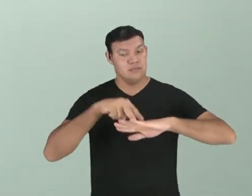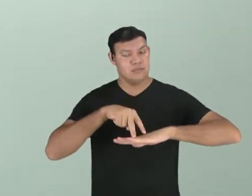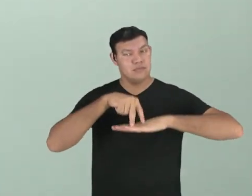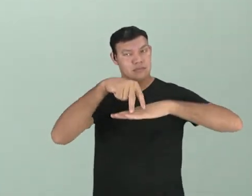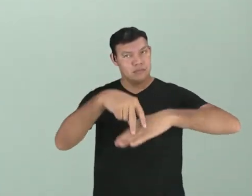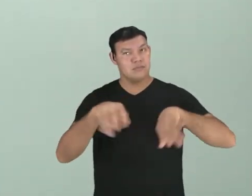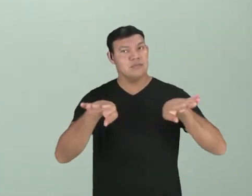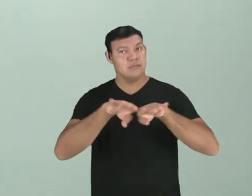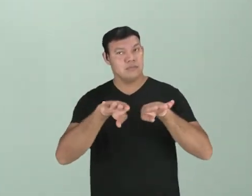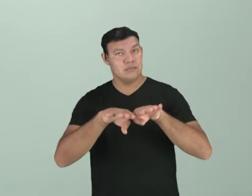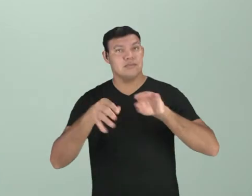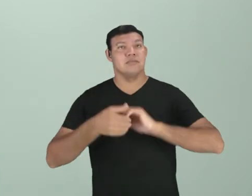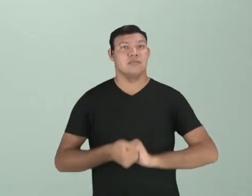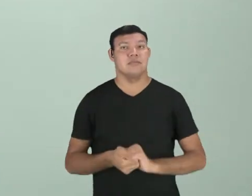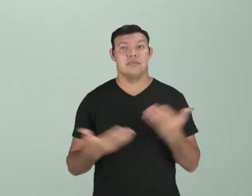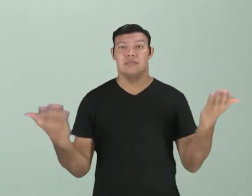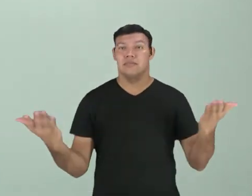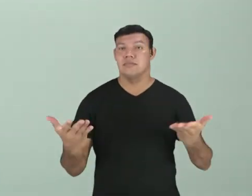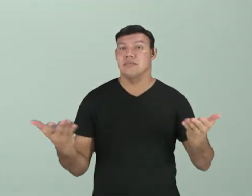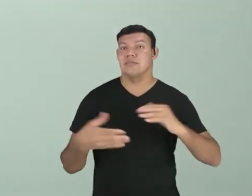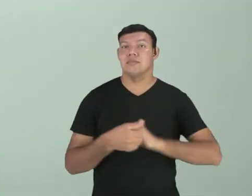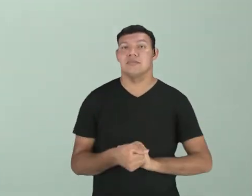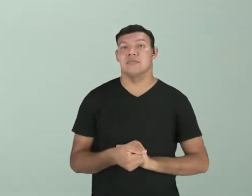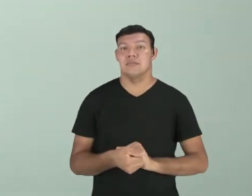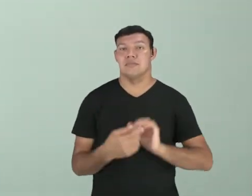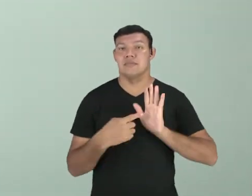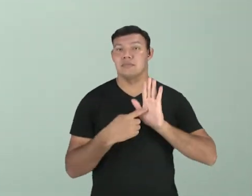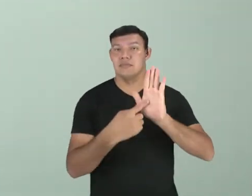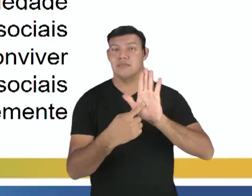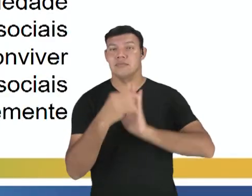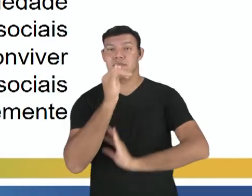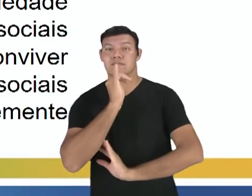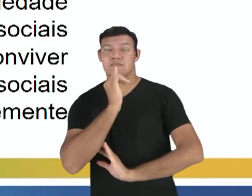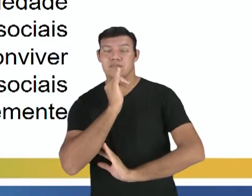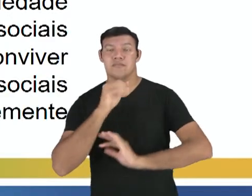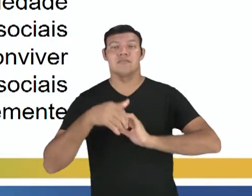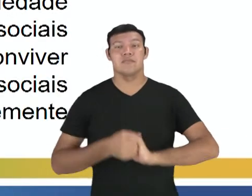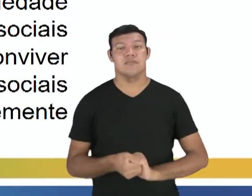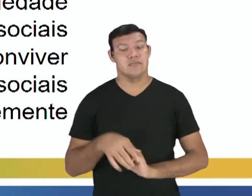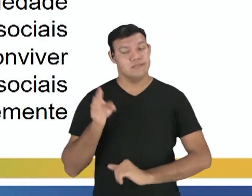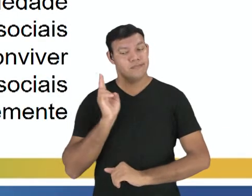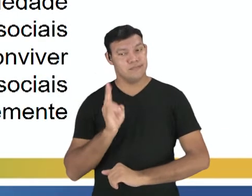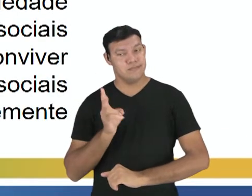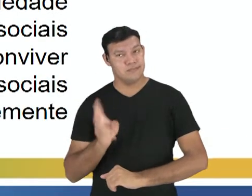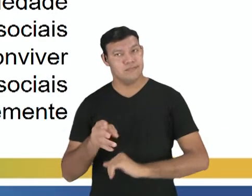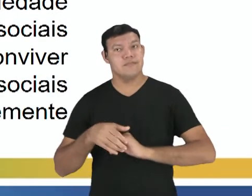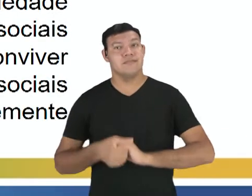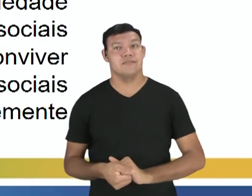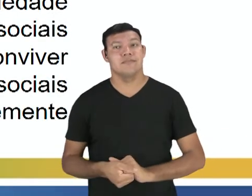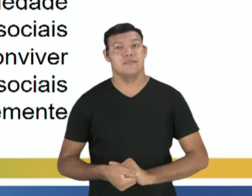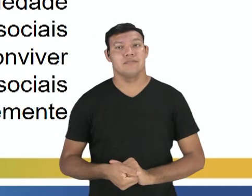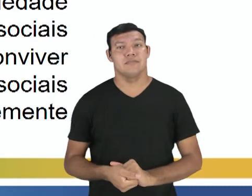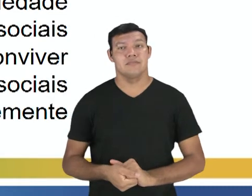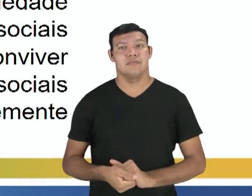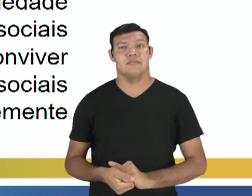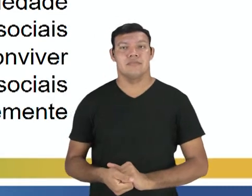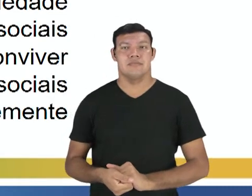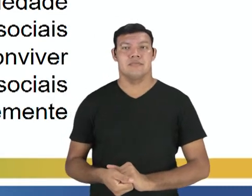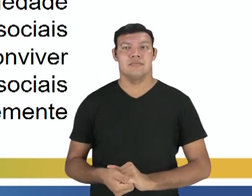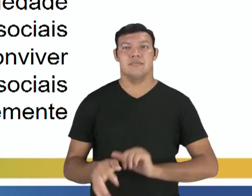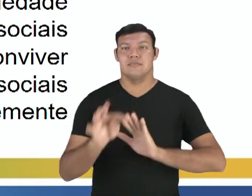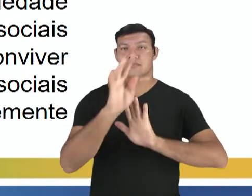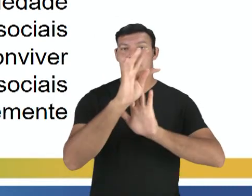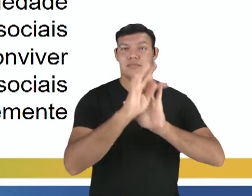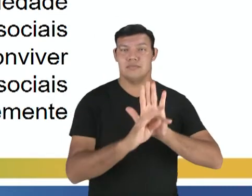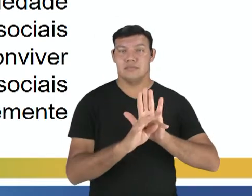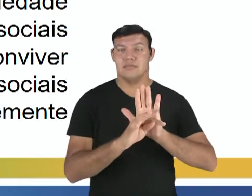posicionamento. E agora nós vamos trazer um exemplo para vocês, continuando com o